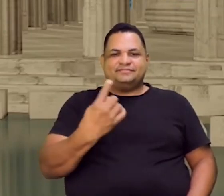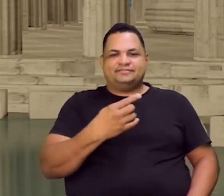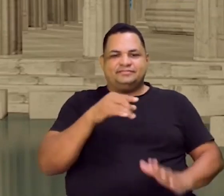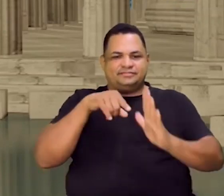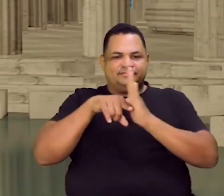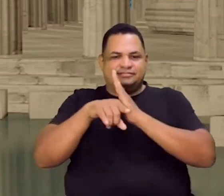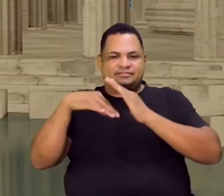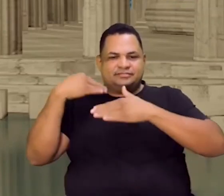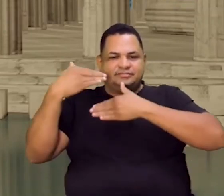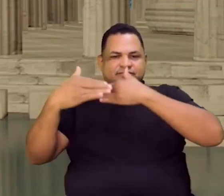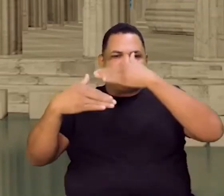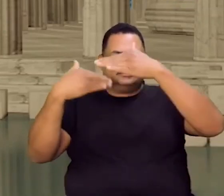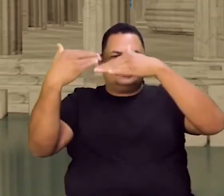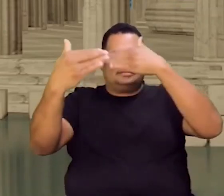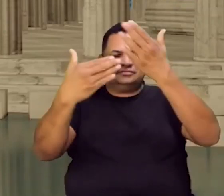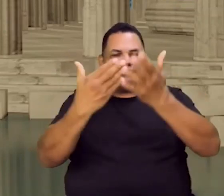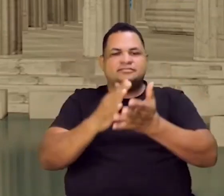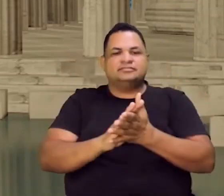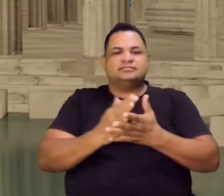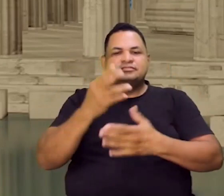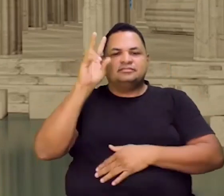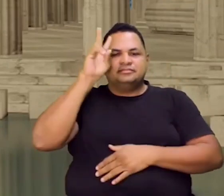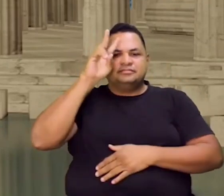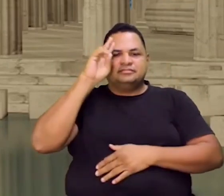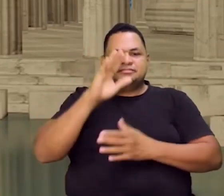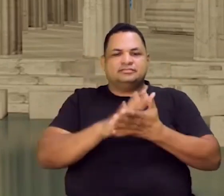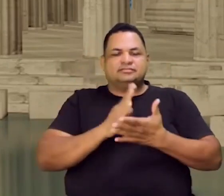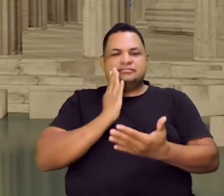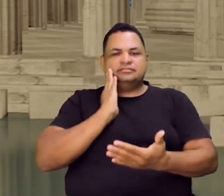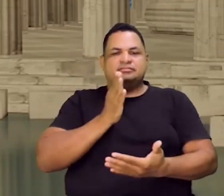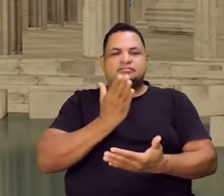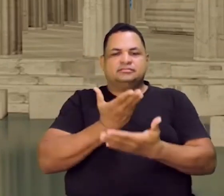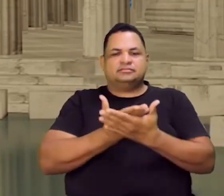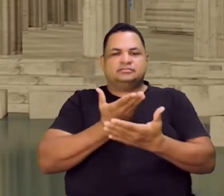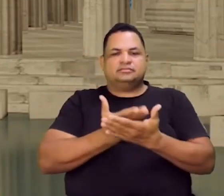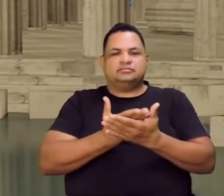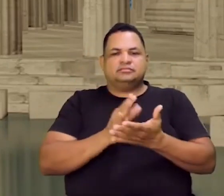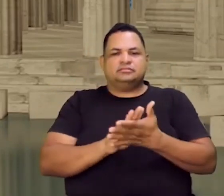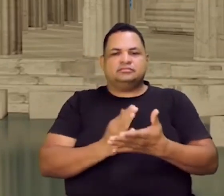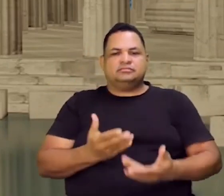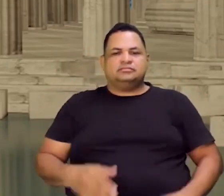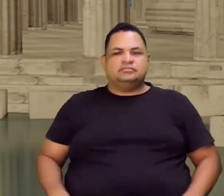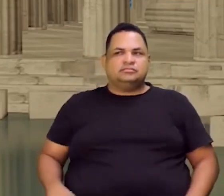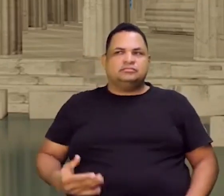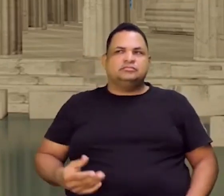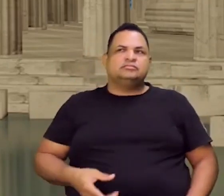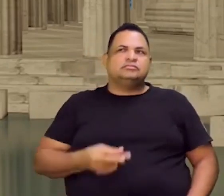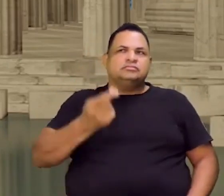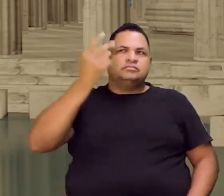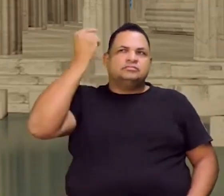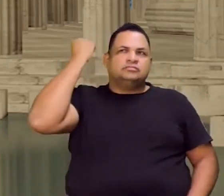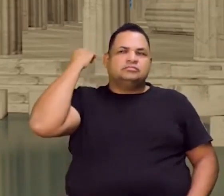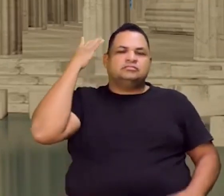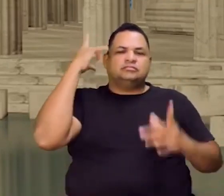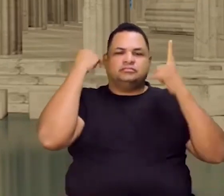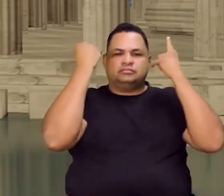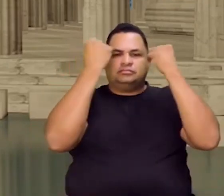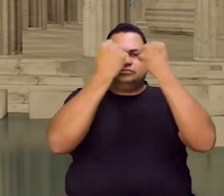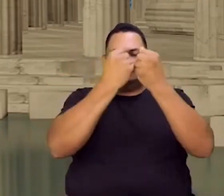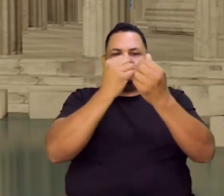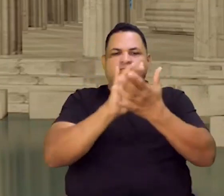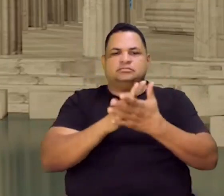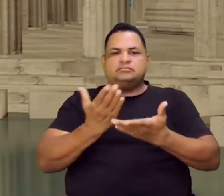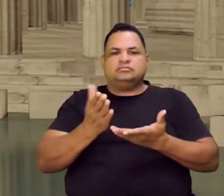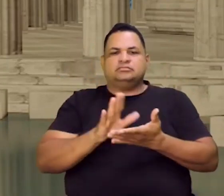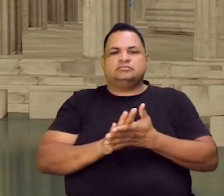analisar, avançar um pouco na história, ok? Já vimos, né, que lá os antigos da Grécia Antiga deixaram suas contribuições